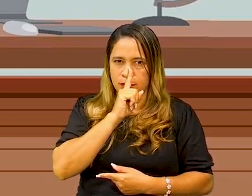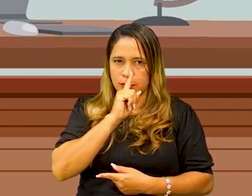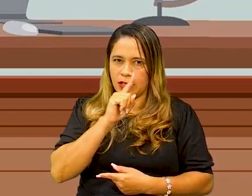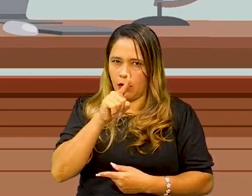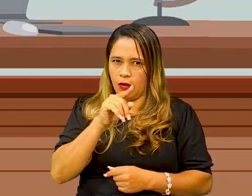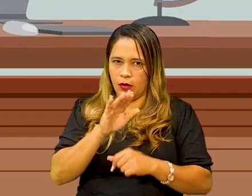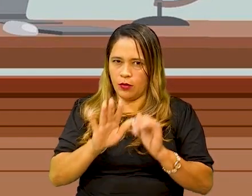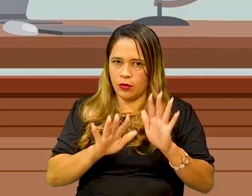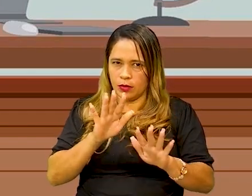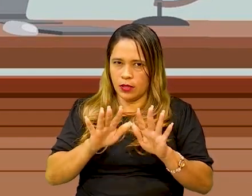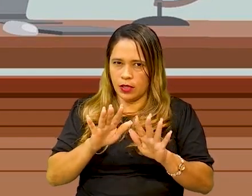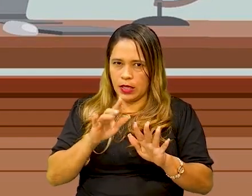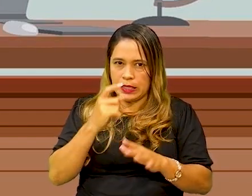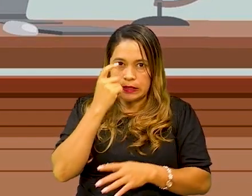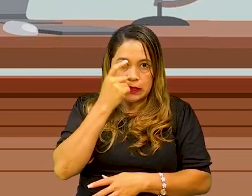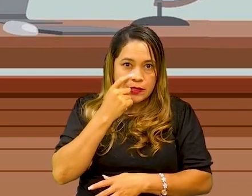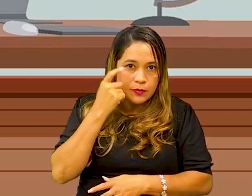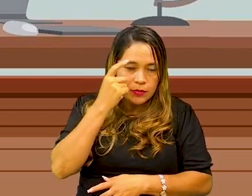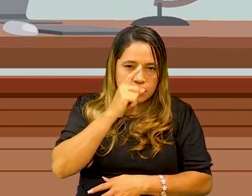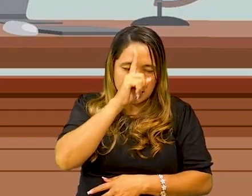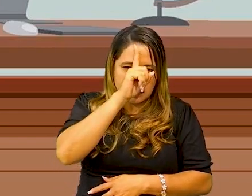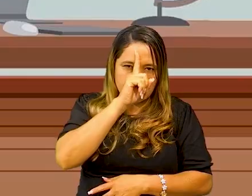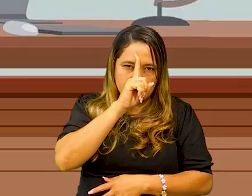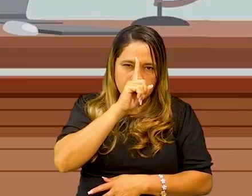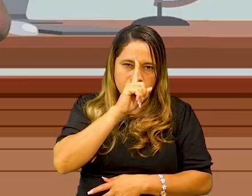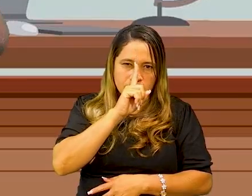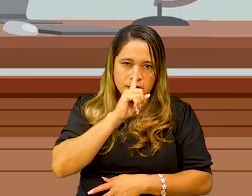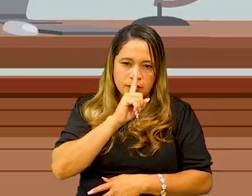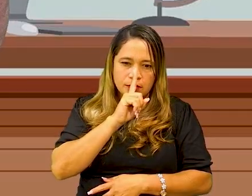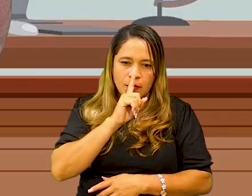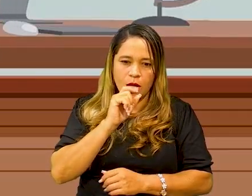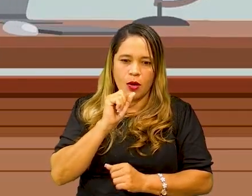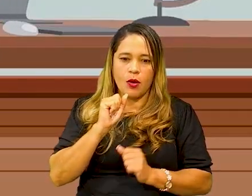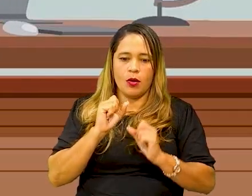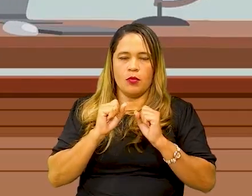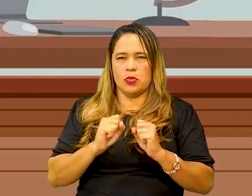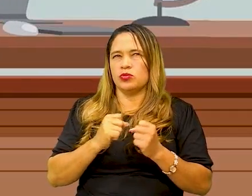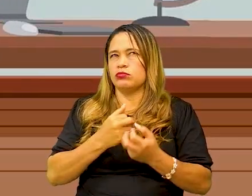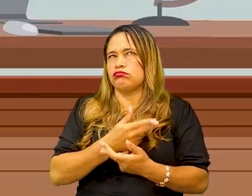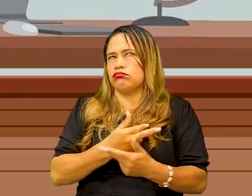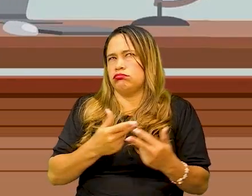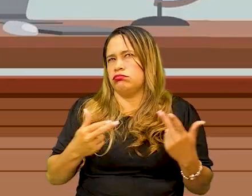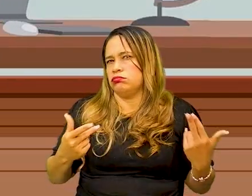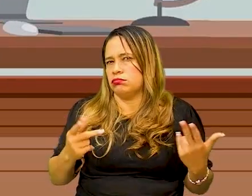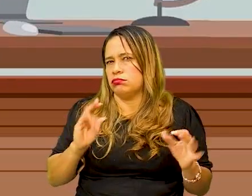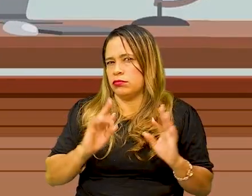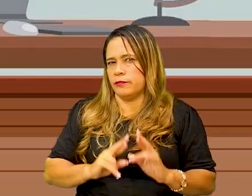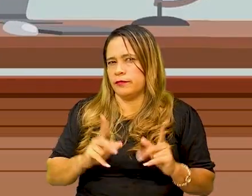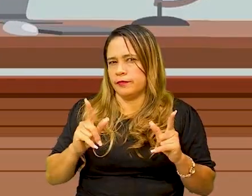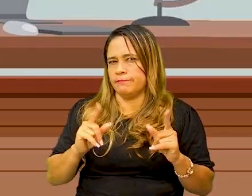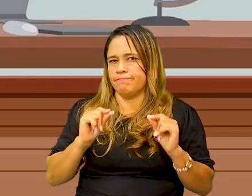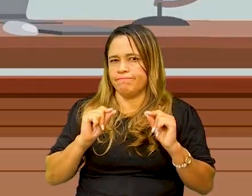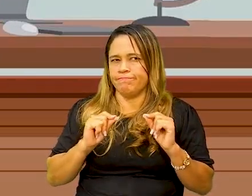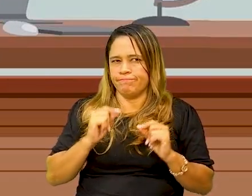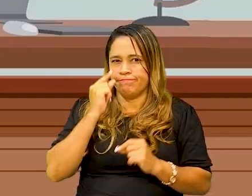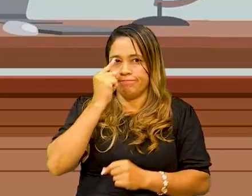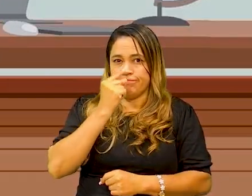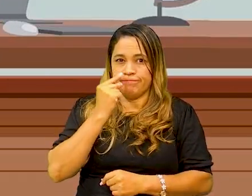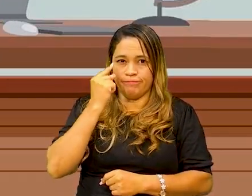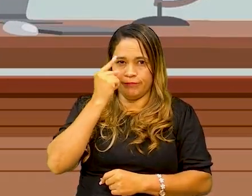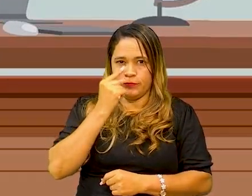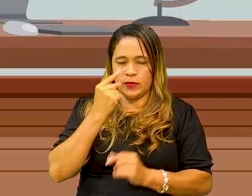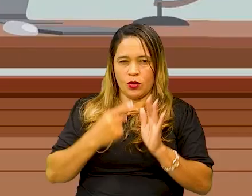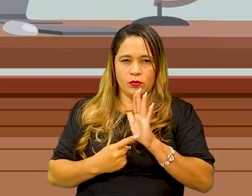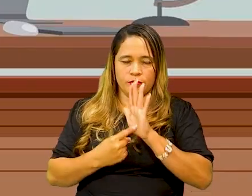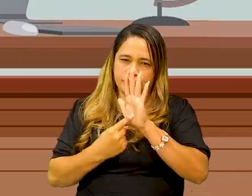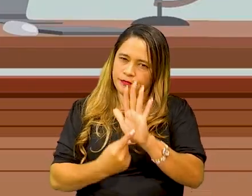cuidado. Esse amarelamento do olho, ele pode acontecer por 1 milhão de coisas diferentes. O que o amarelamento do olho nos